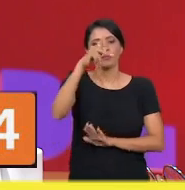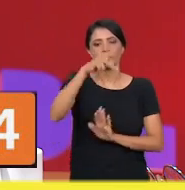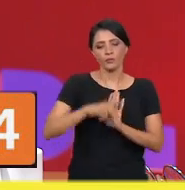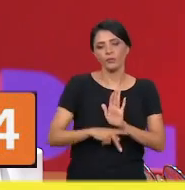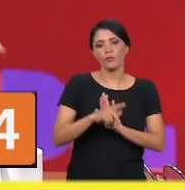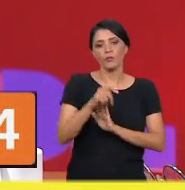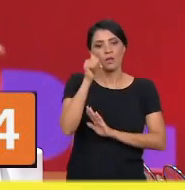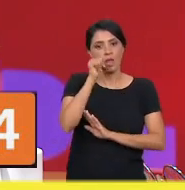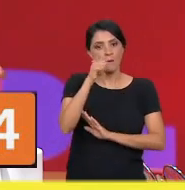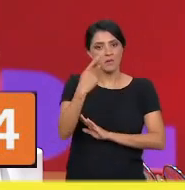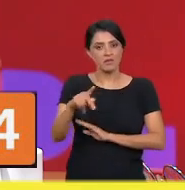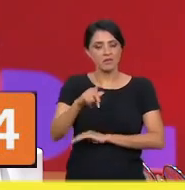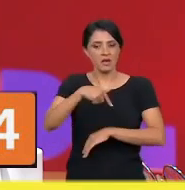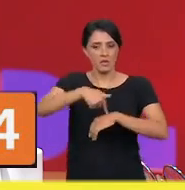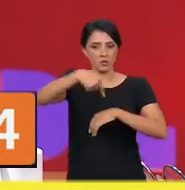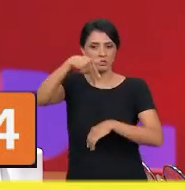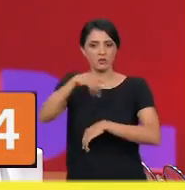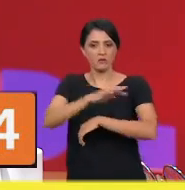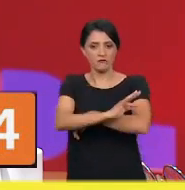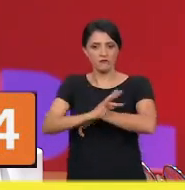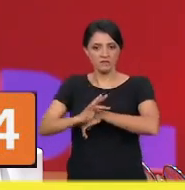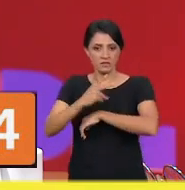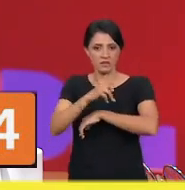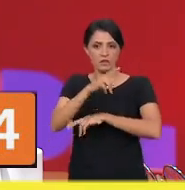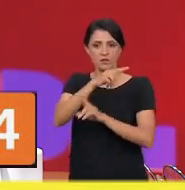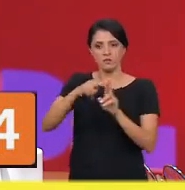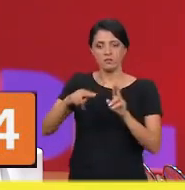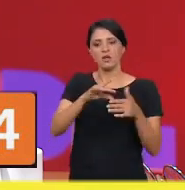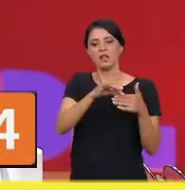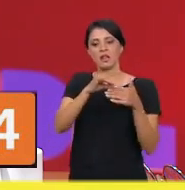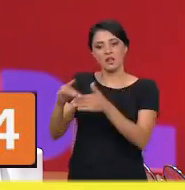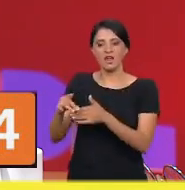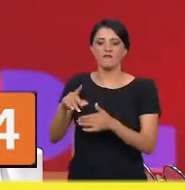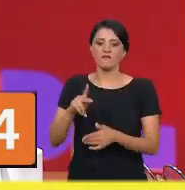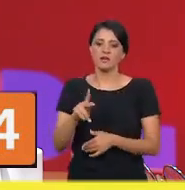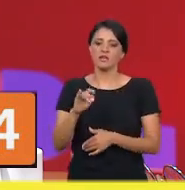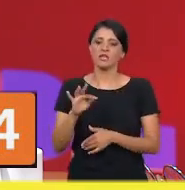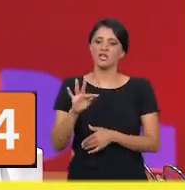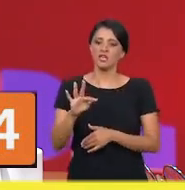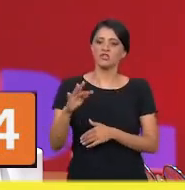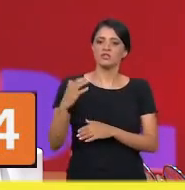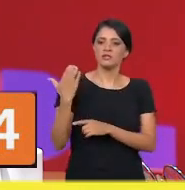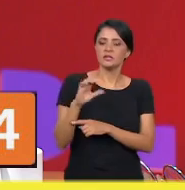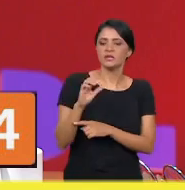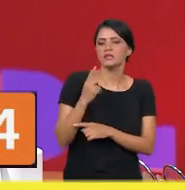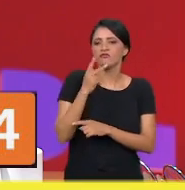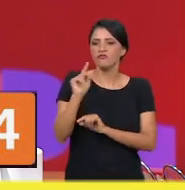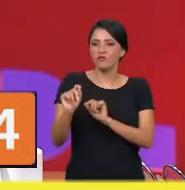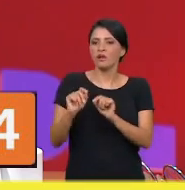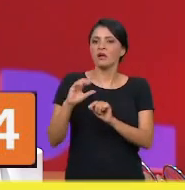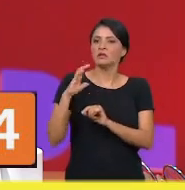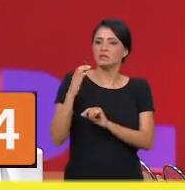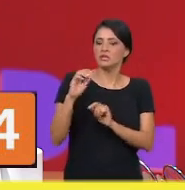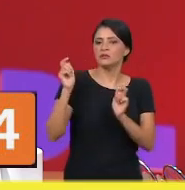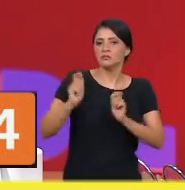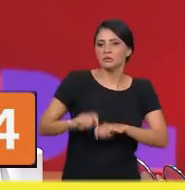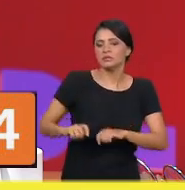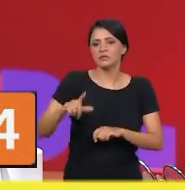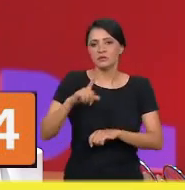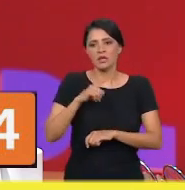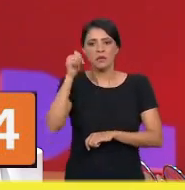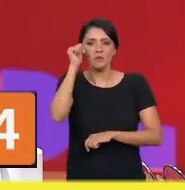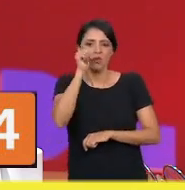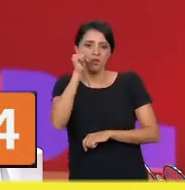as meninas da graduação em Física da UNB, elas levam kits de ciência, tentam falar sobre ciência, mostrar que é possível ter